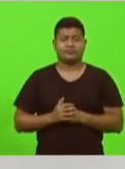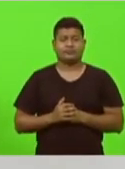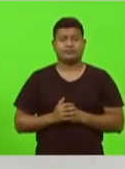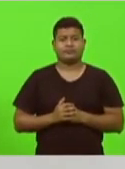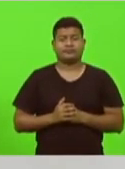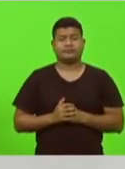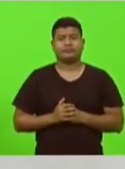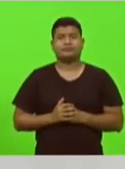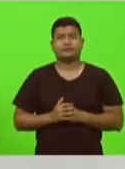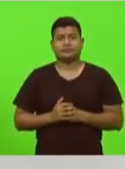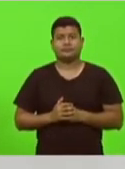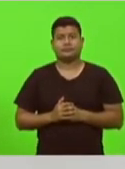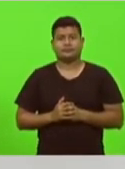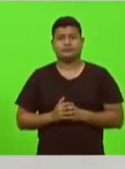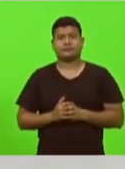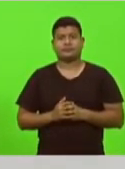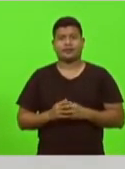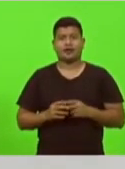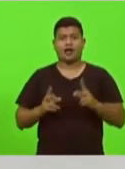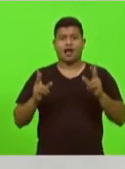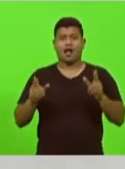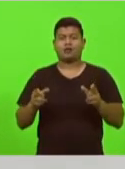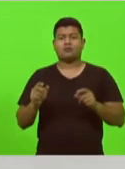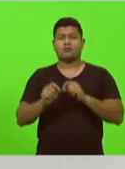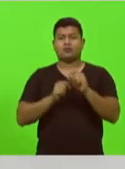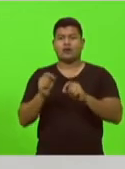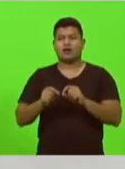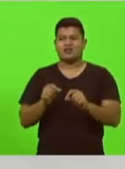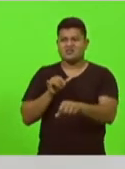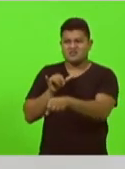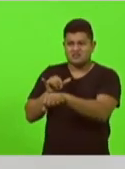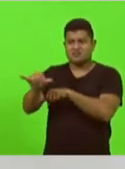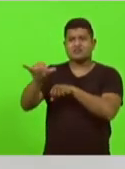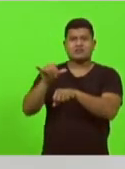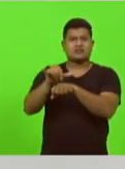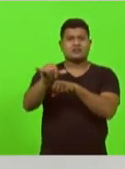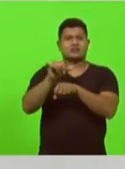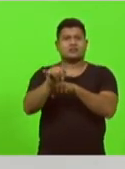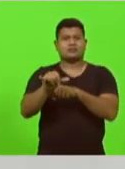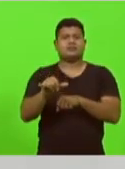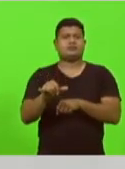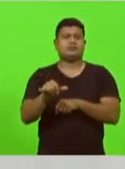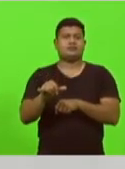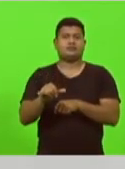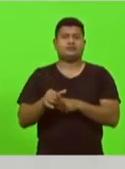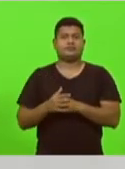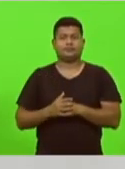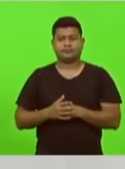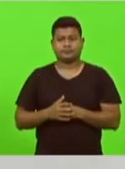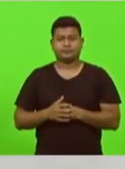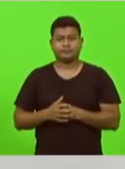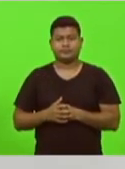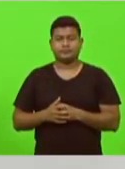Nítido traidor de causa, de pessoas que votaram nele para ter pulso firme e tomar decisões